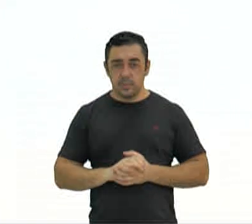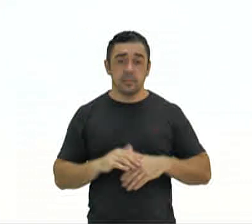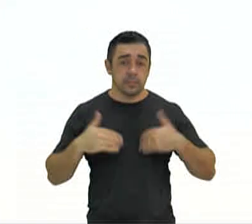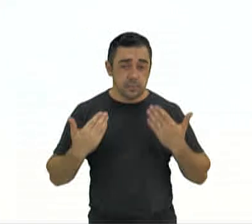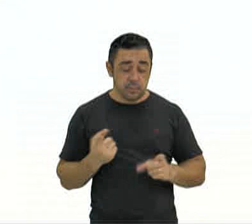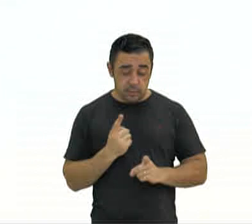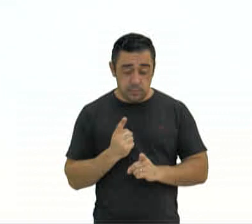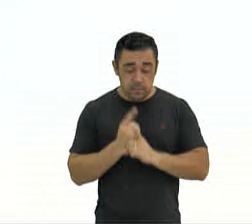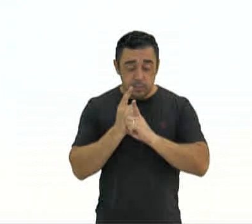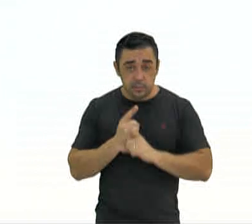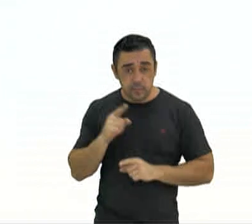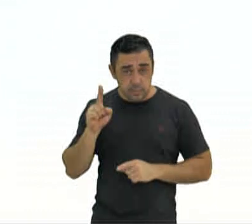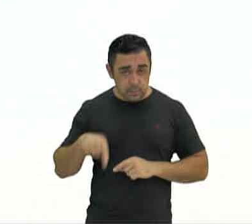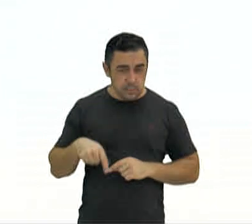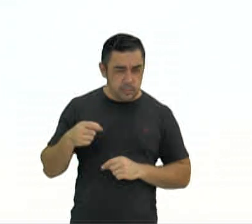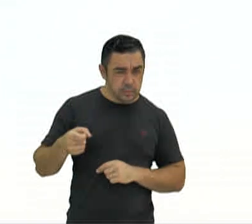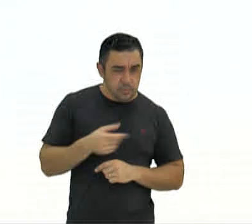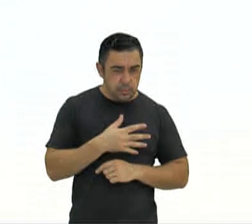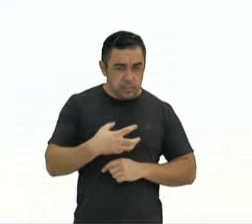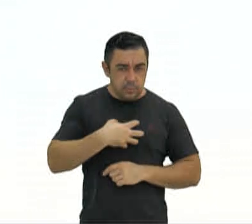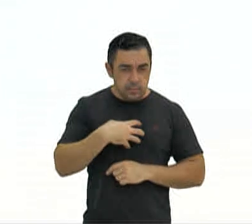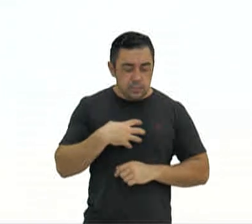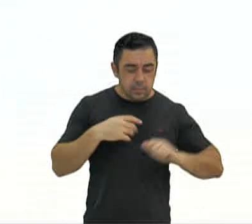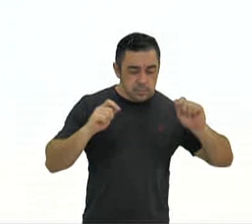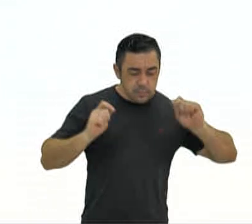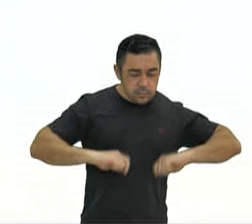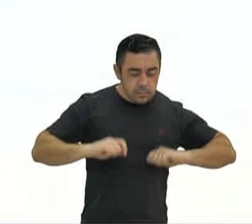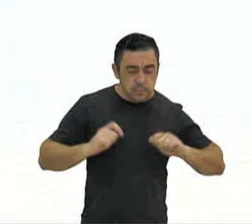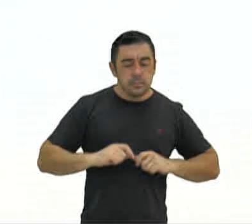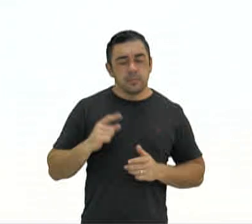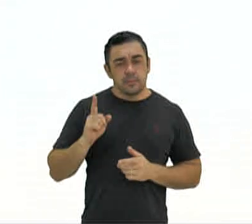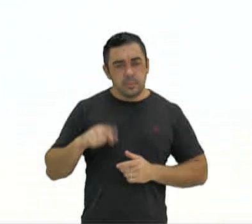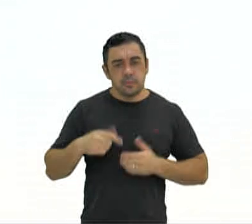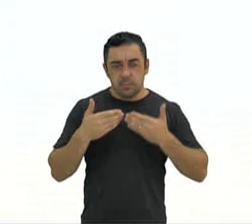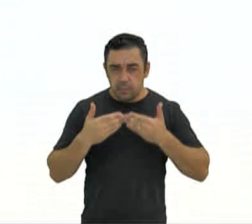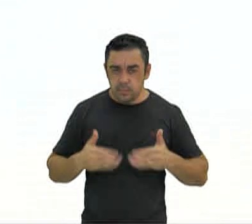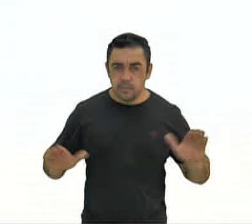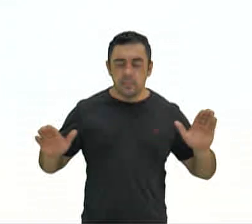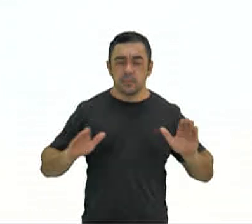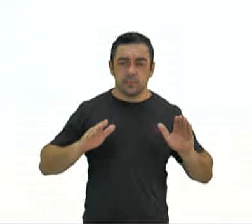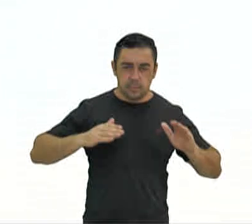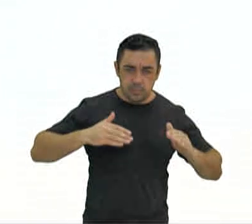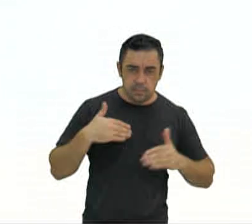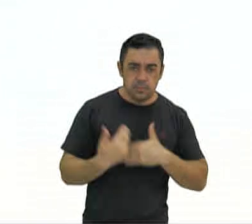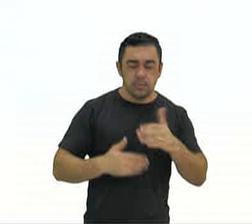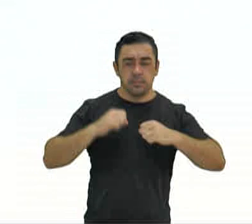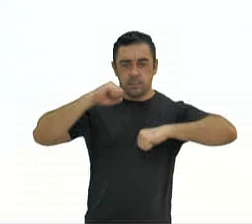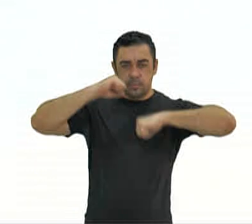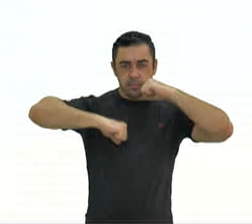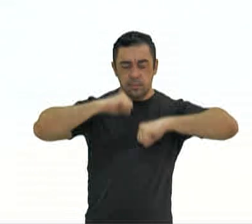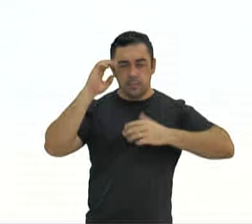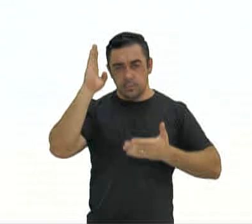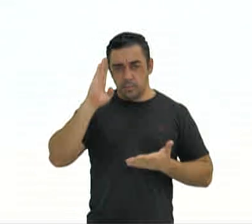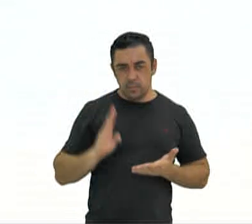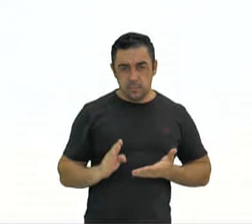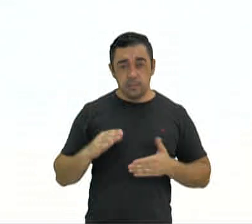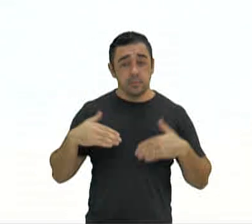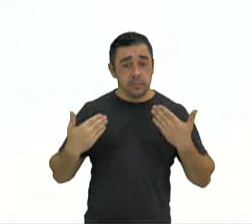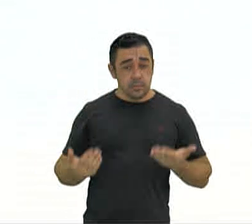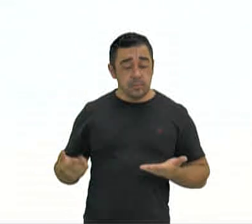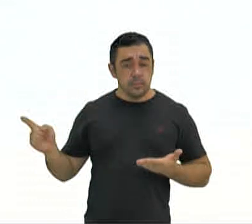sua descoberta, um novo universo de possibilidades foi aberto para a indústria petrolífera brasileira. Sobre o